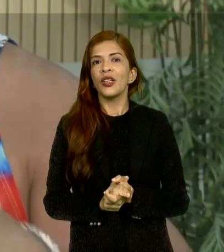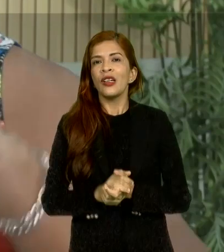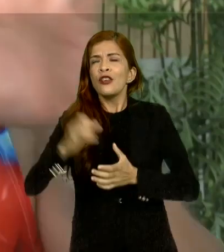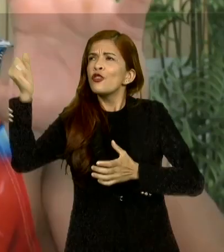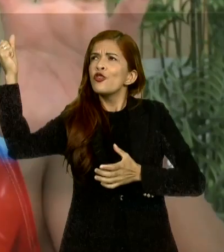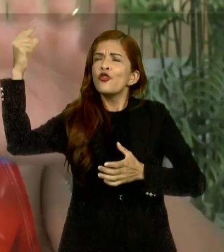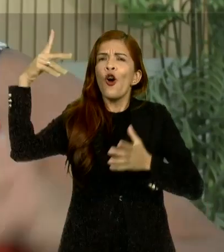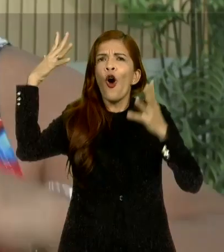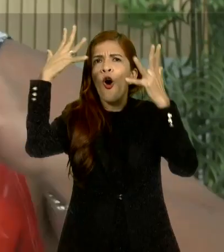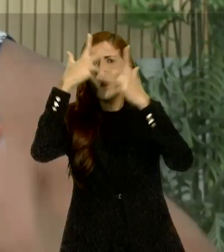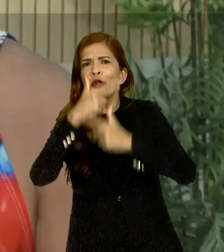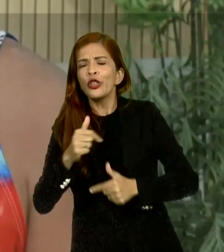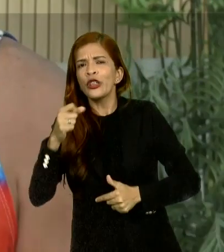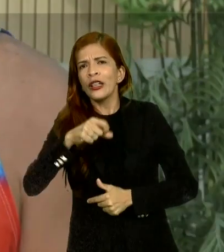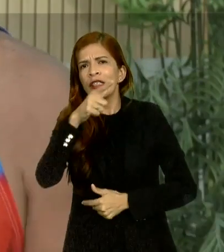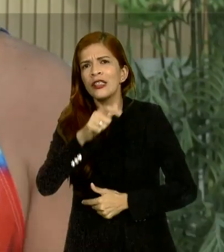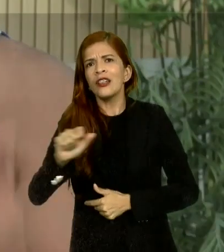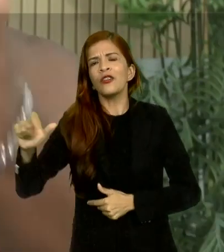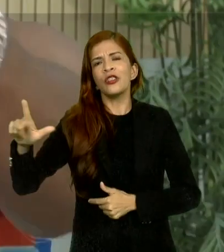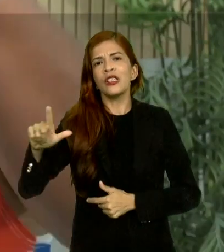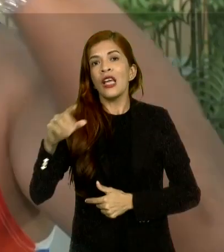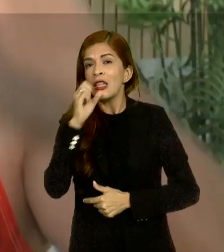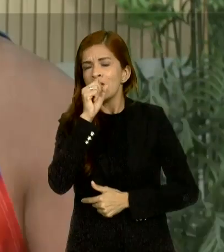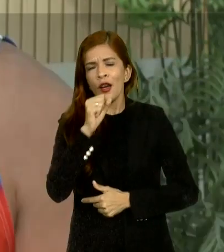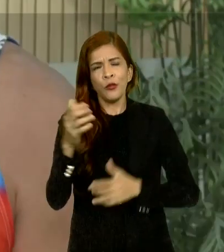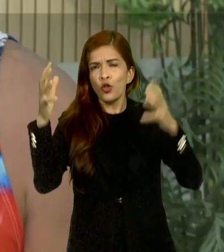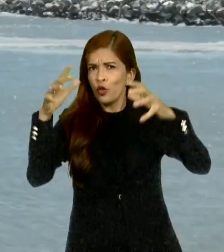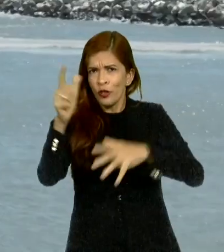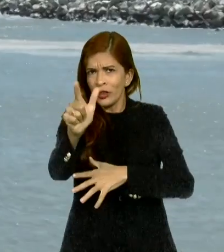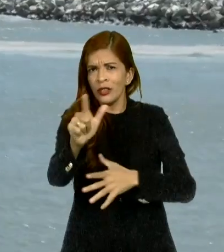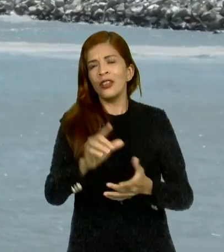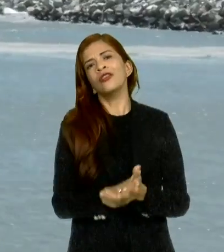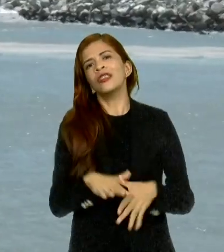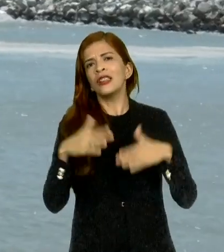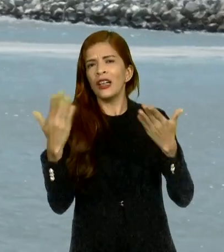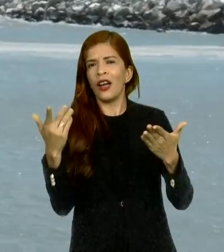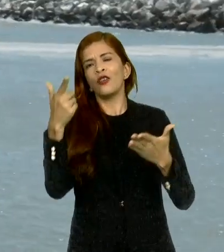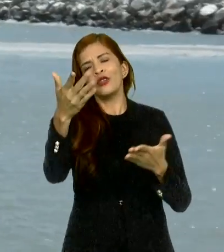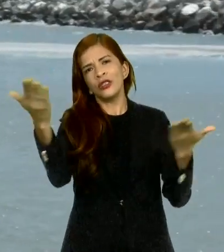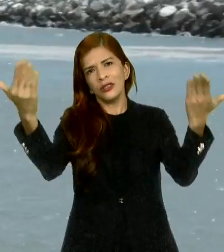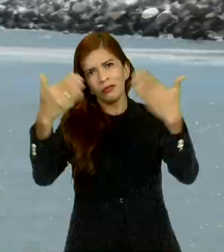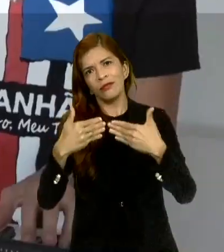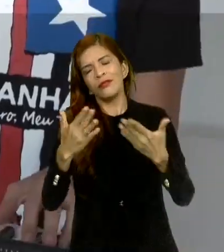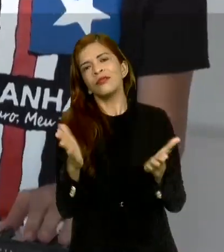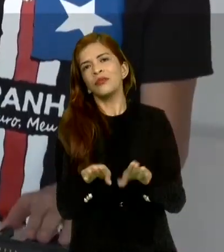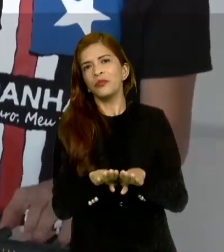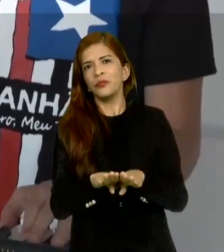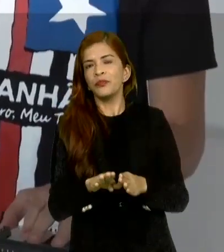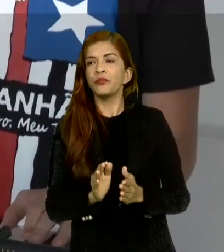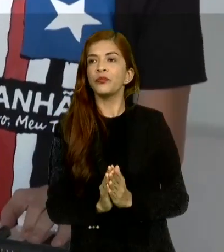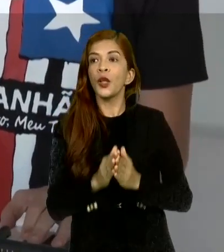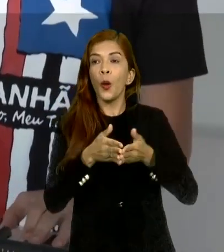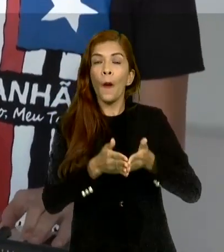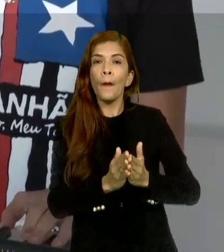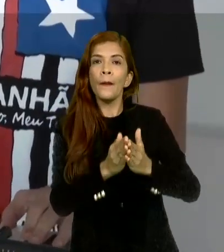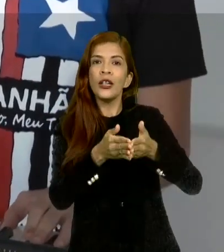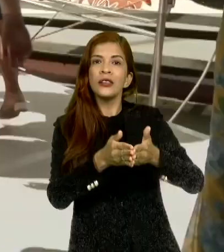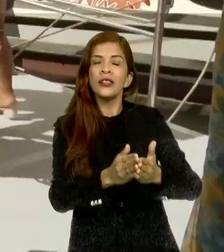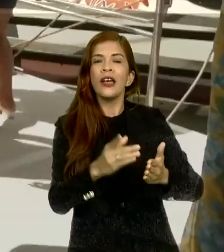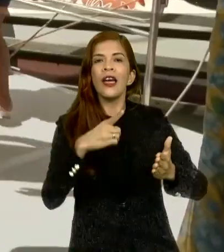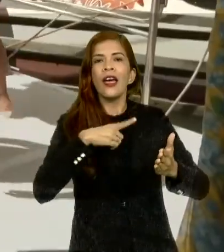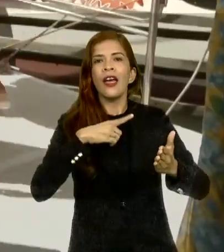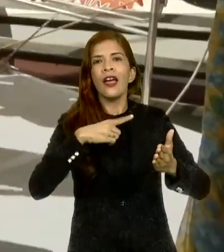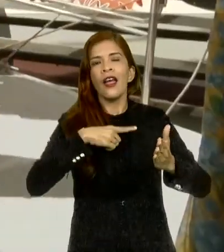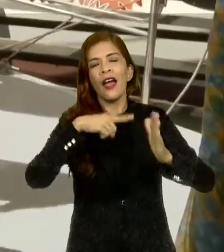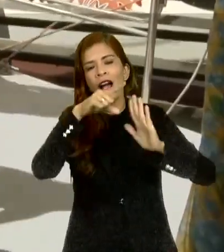com certeza, que não vai ter chuva, vai ser muito bacana. E claro, com a participação de vocês. No Balanço da Maré, o passeio náutico é regado a um rico repertório